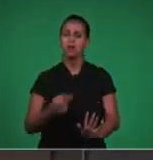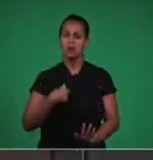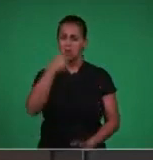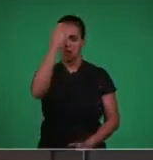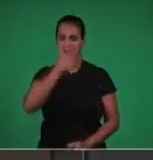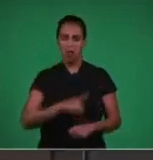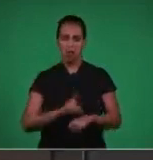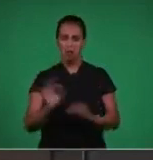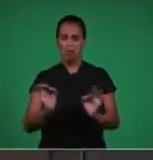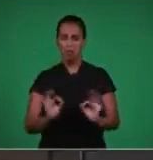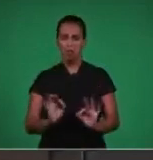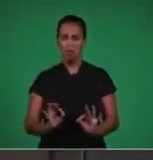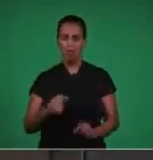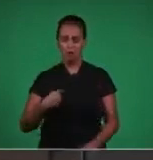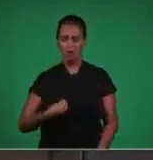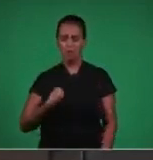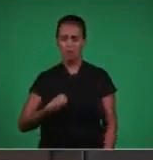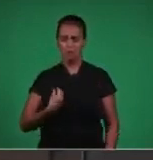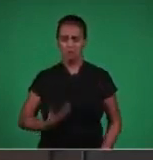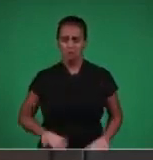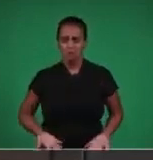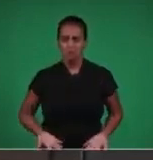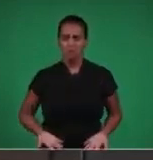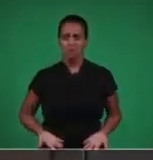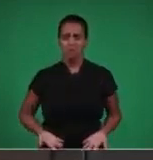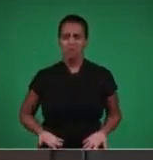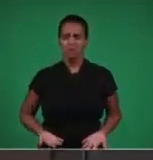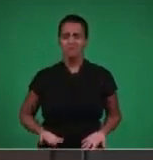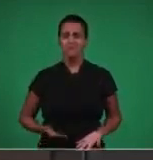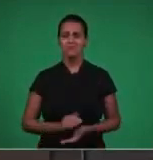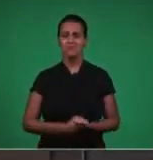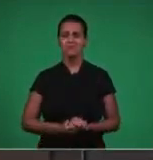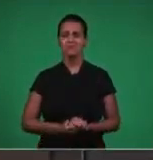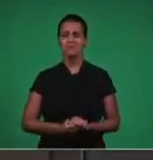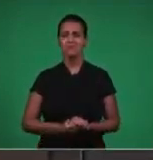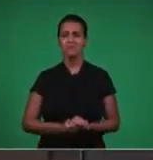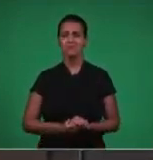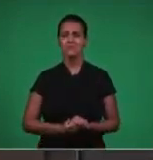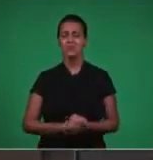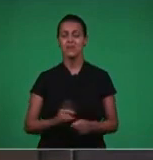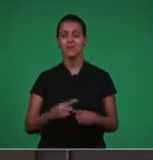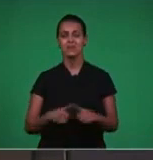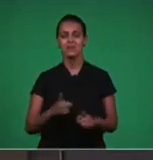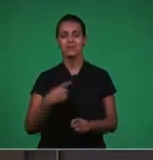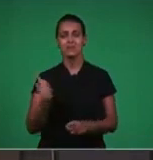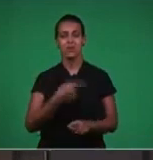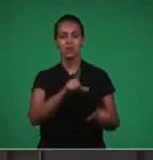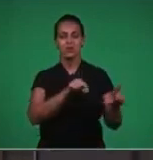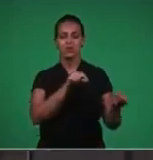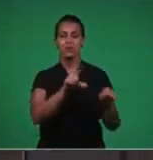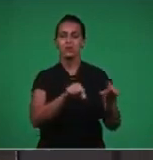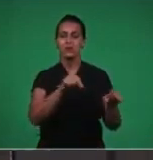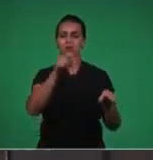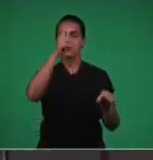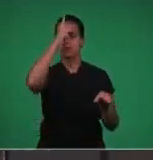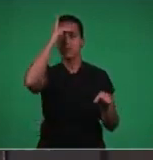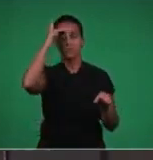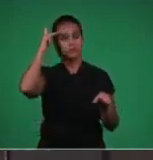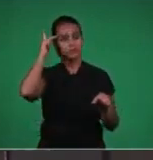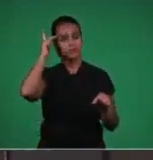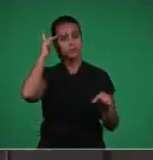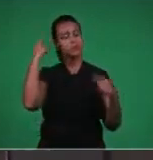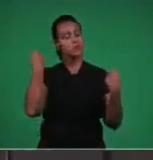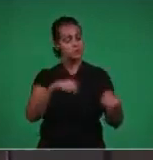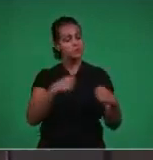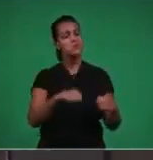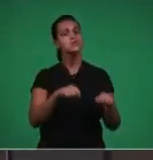aqui. E tem outros que também nada são, estamos aqui. Mas nós estamos escolhendo, trazendo pessoas que estão em